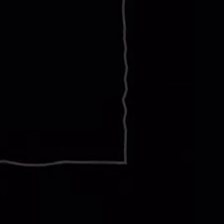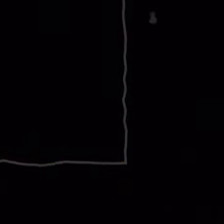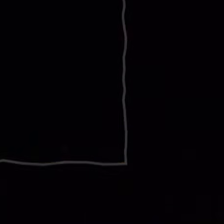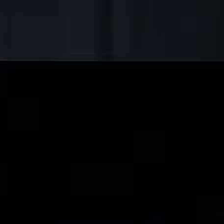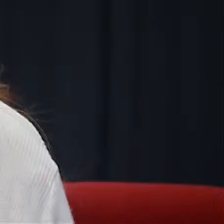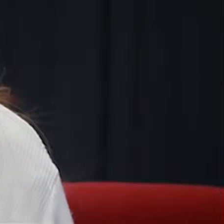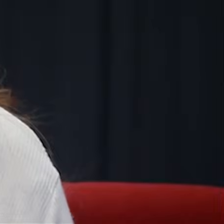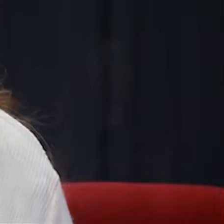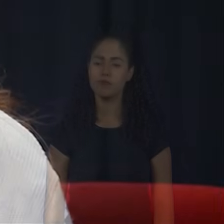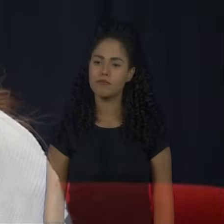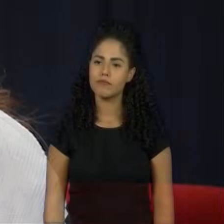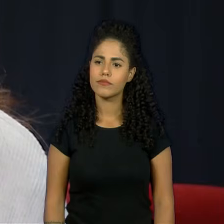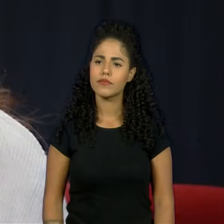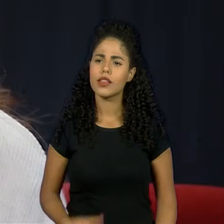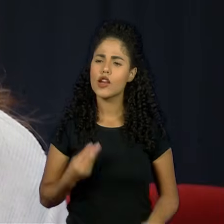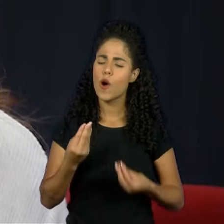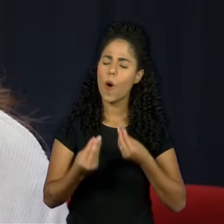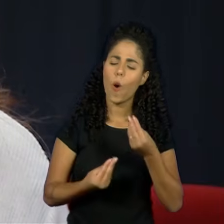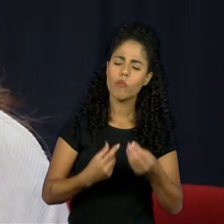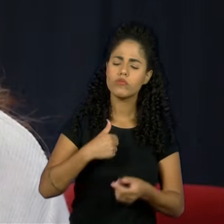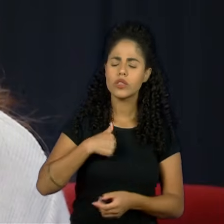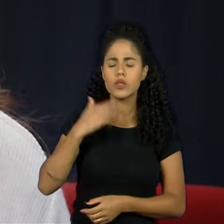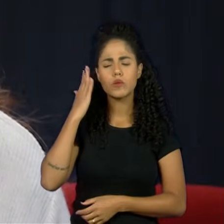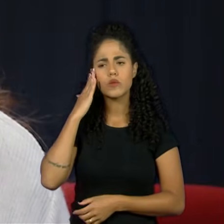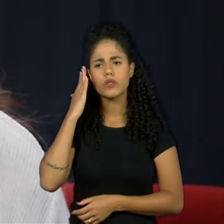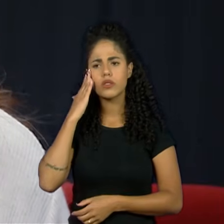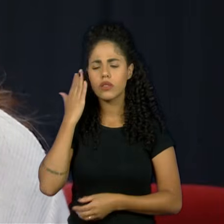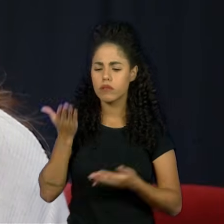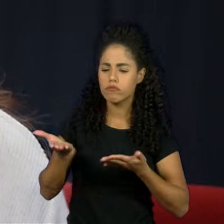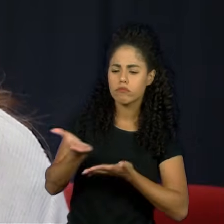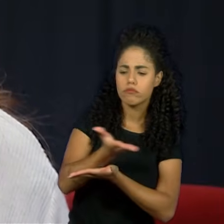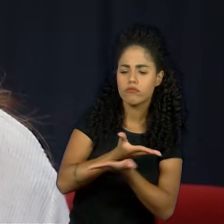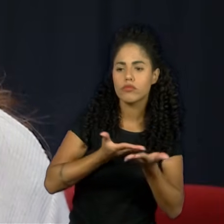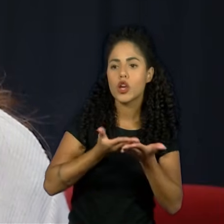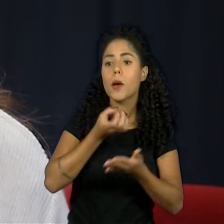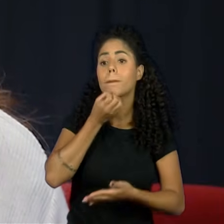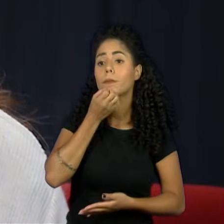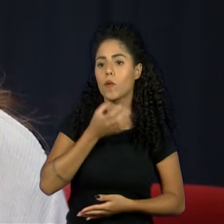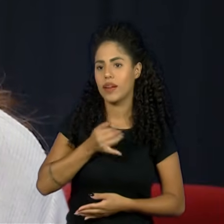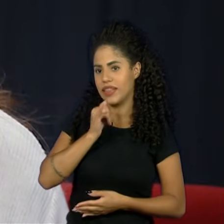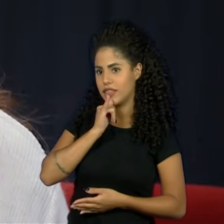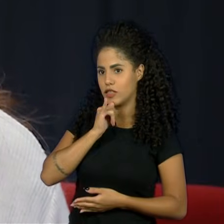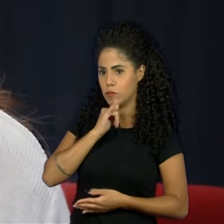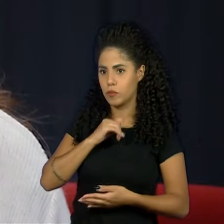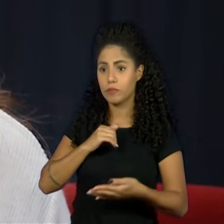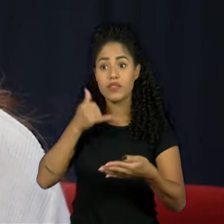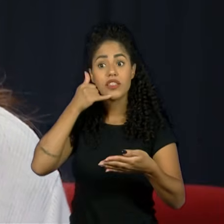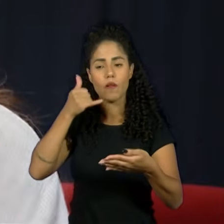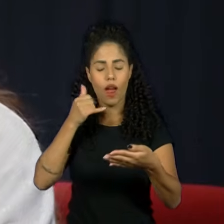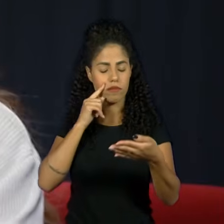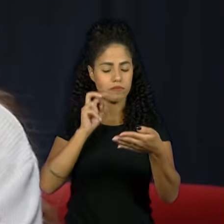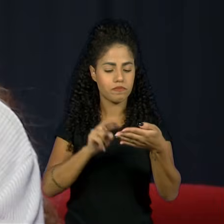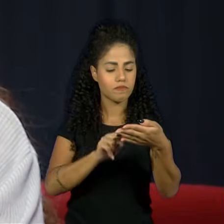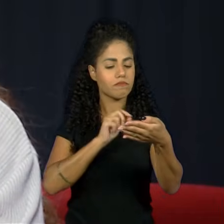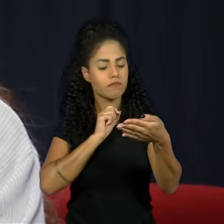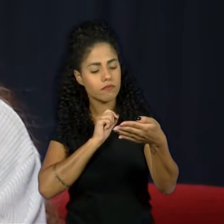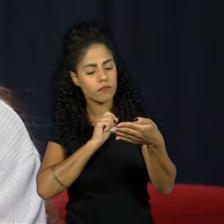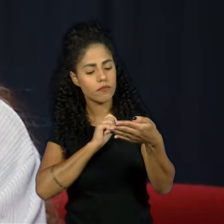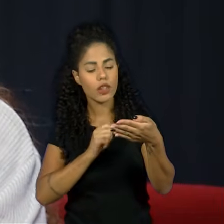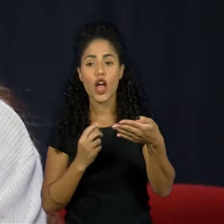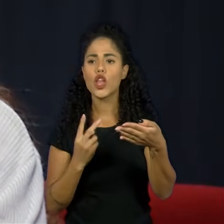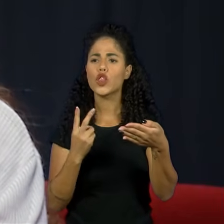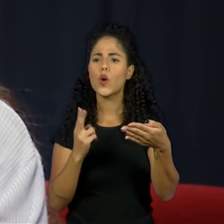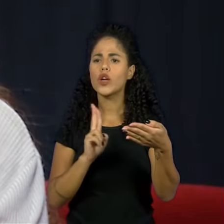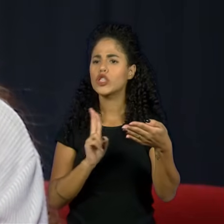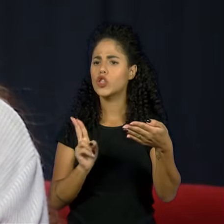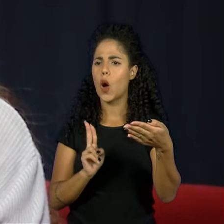Como é que eu sei se eu tenho boas relações, né? Pega seu celular e dá uma espiada, você precisa de 2 nomes.